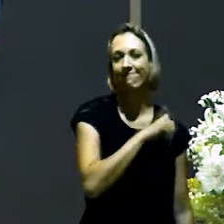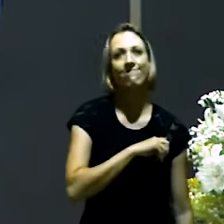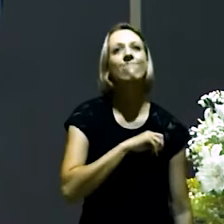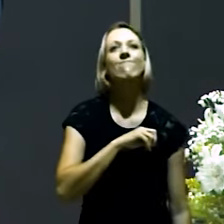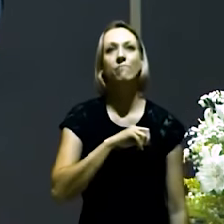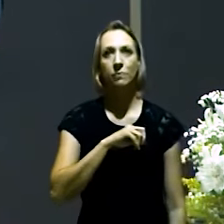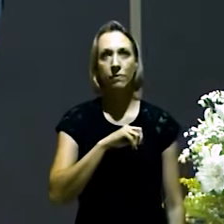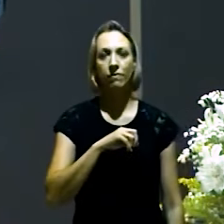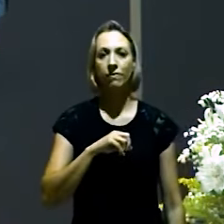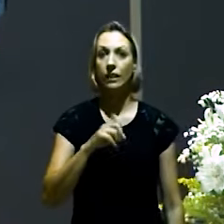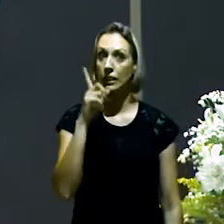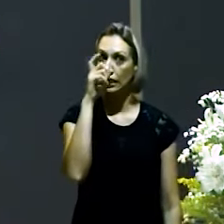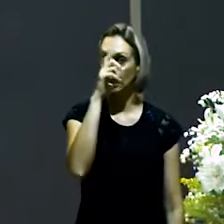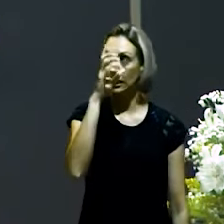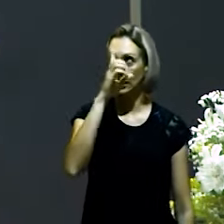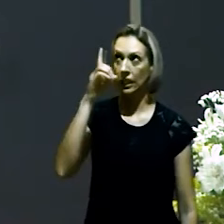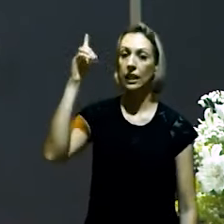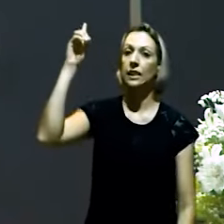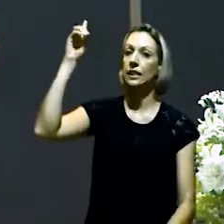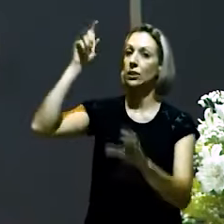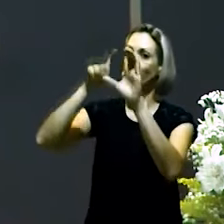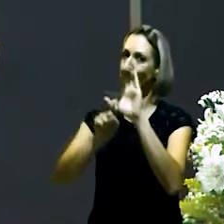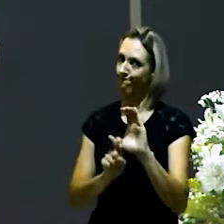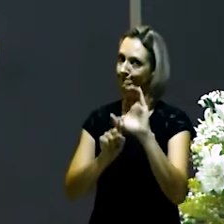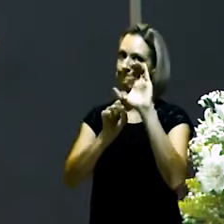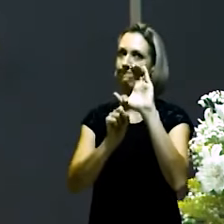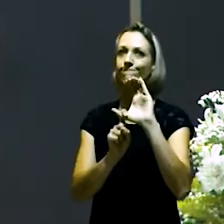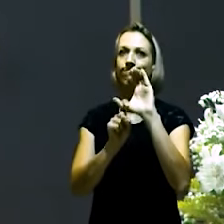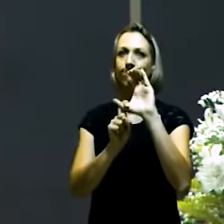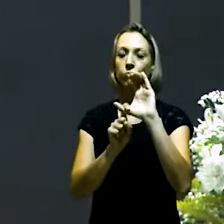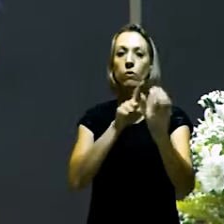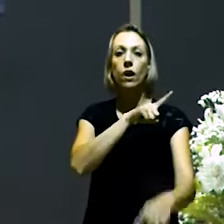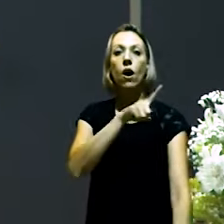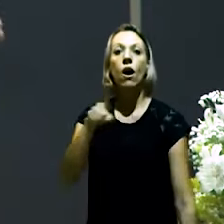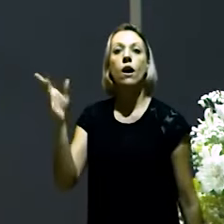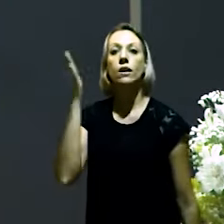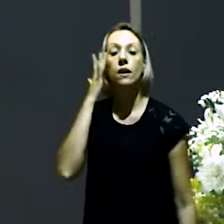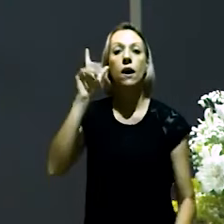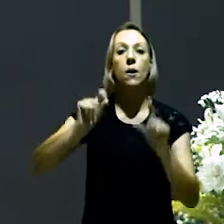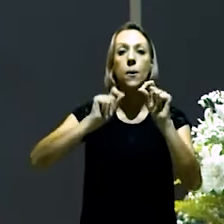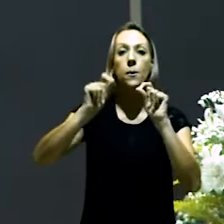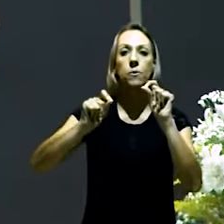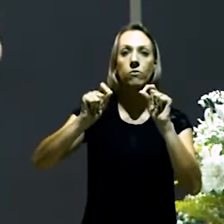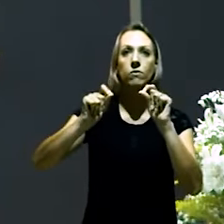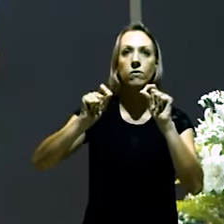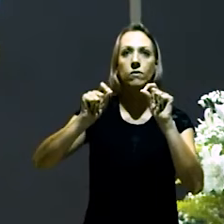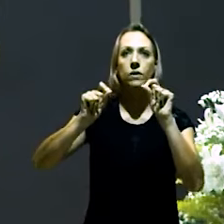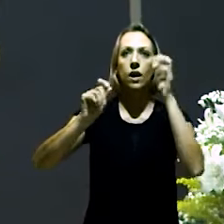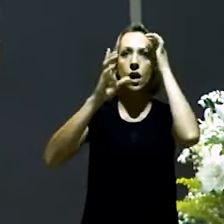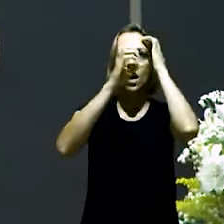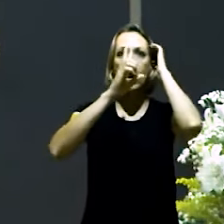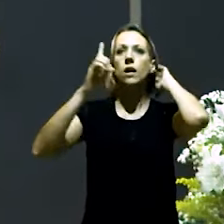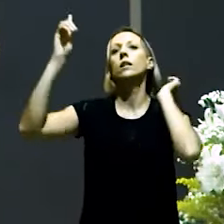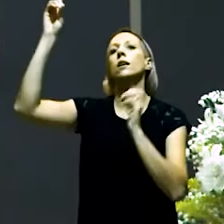dever a Deus. Dura coisa é dever a Deus. Você quer saber, e eu repito, até onde Deus está capaz, até onde Deus é capaz